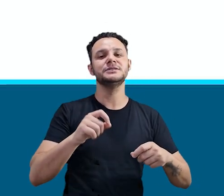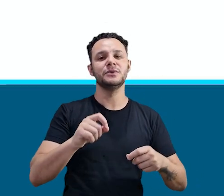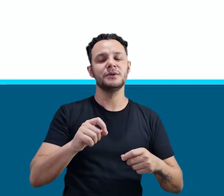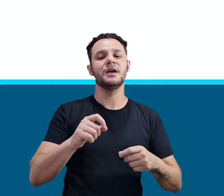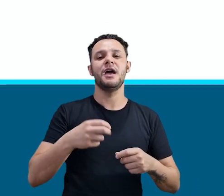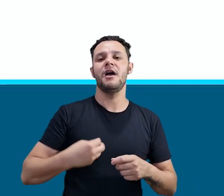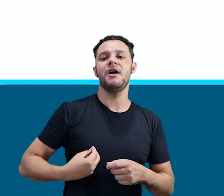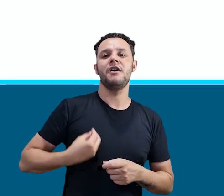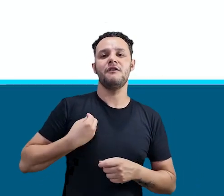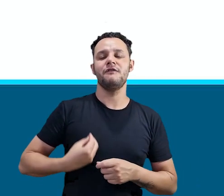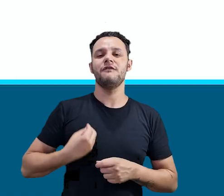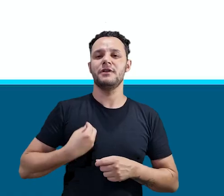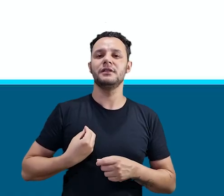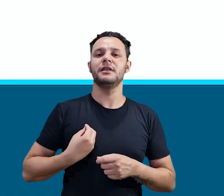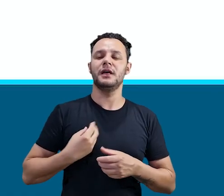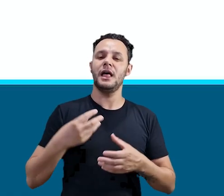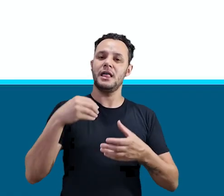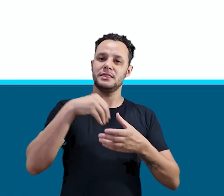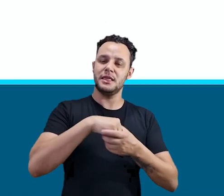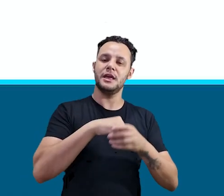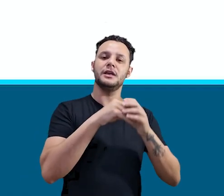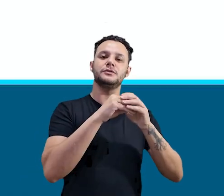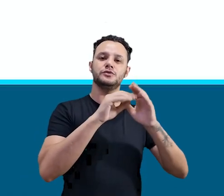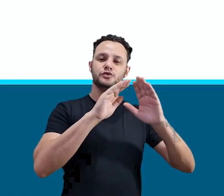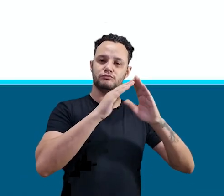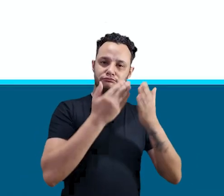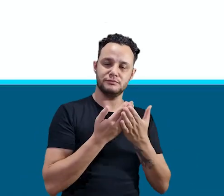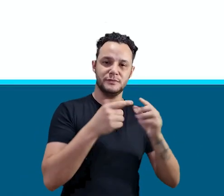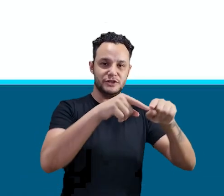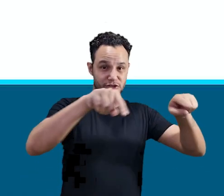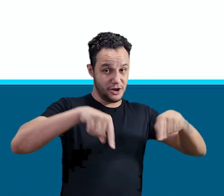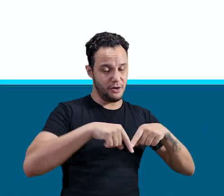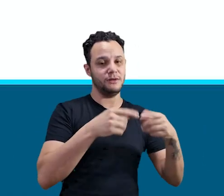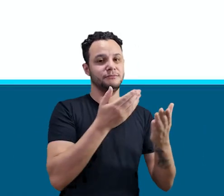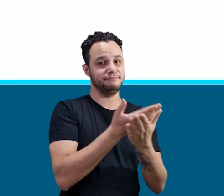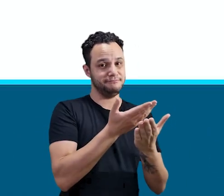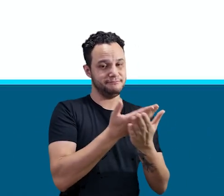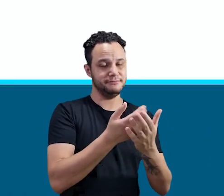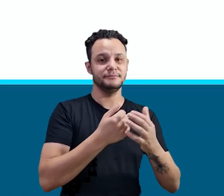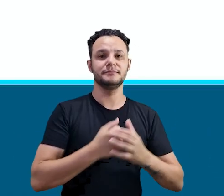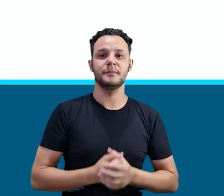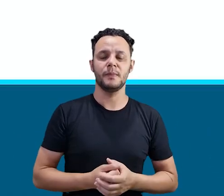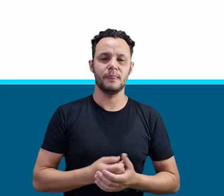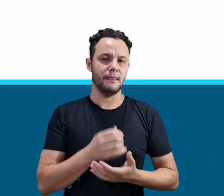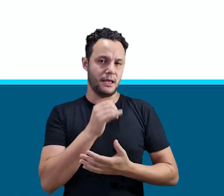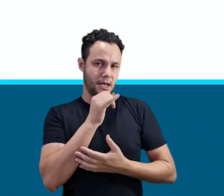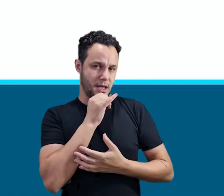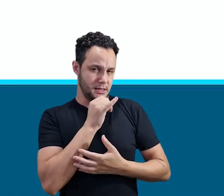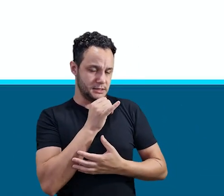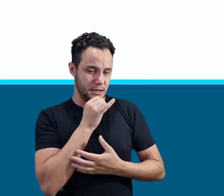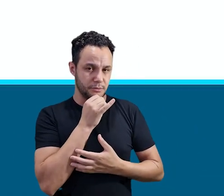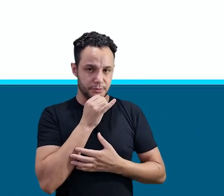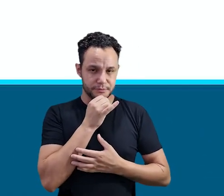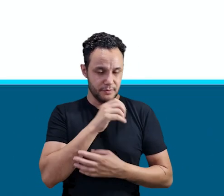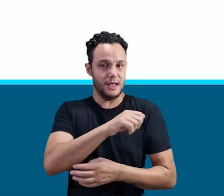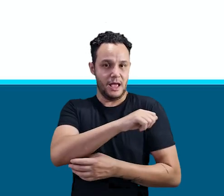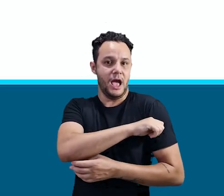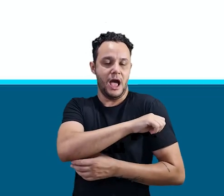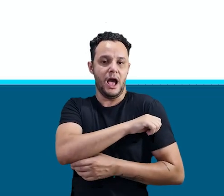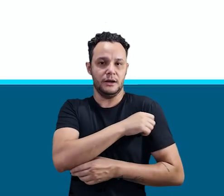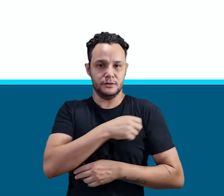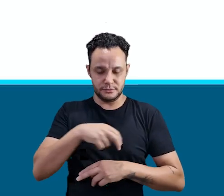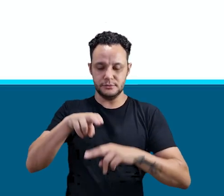precisa ter para aprender o conteúdo na sala de aula comum, né? Então, por exemplo, o estudante não